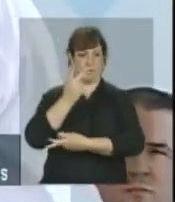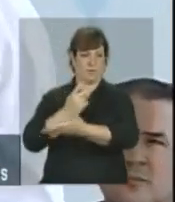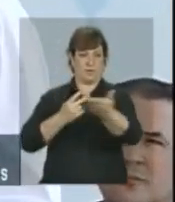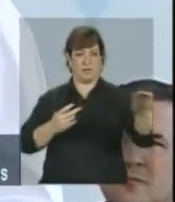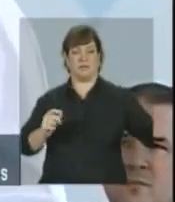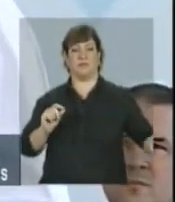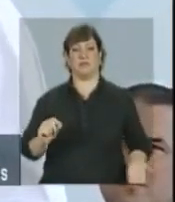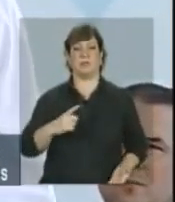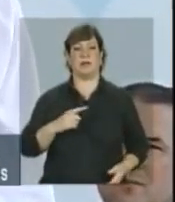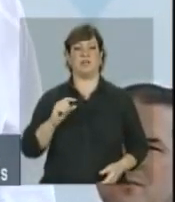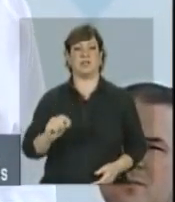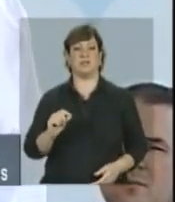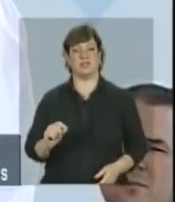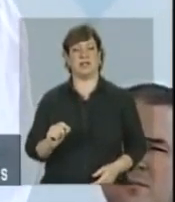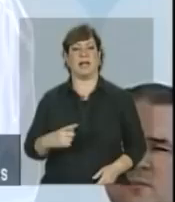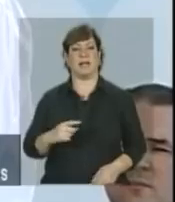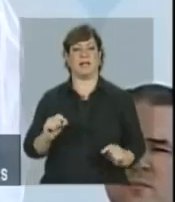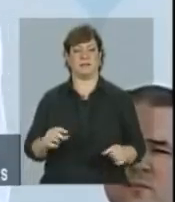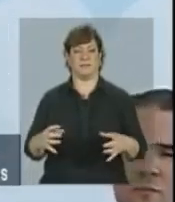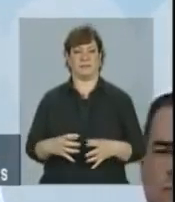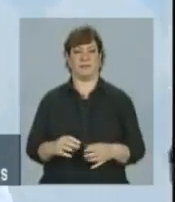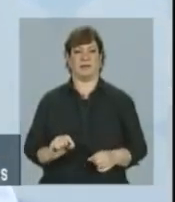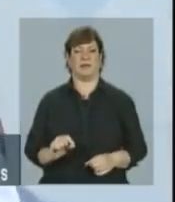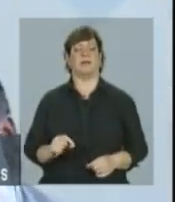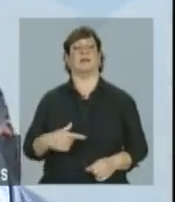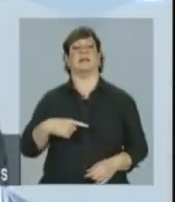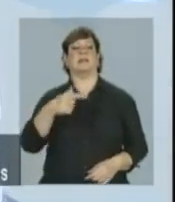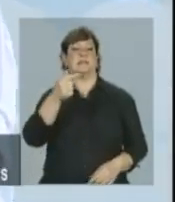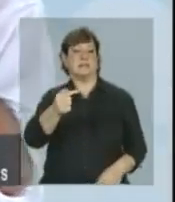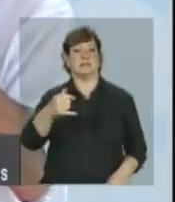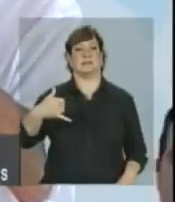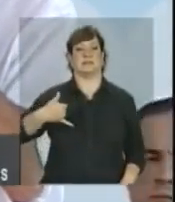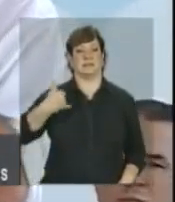pequenos em casa, presidenta. Bernardo tem 7